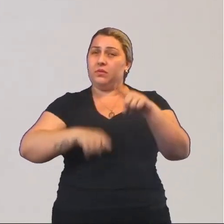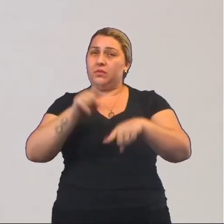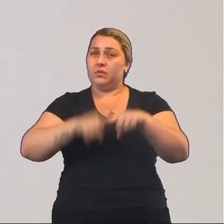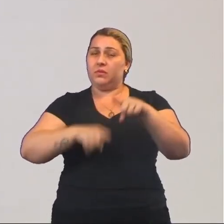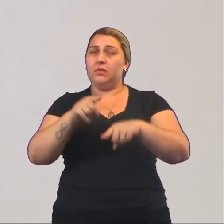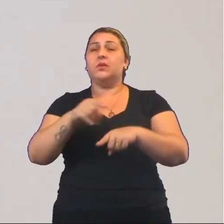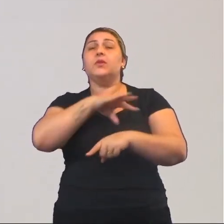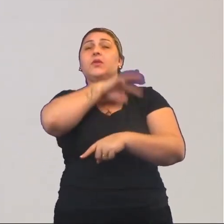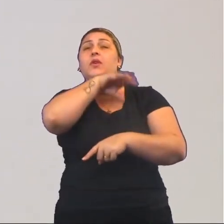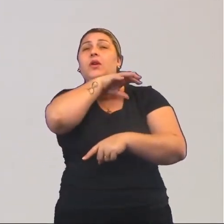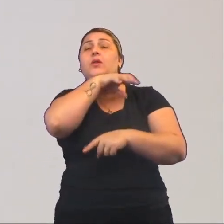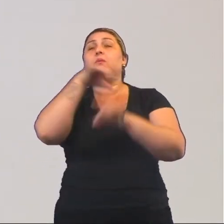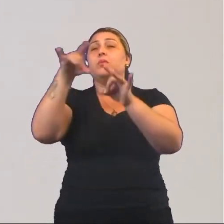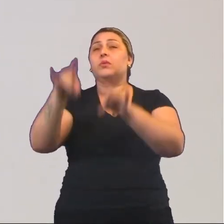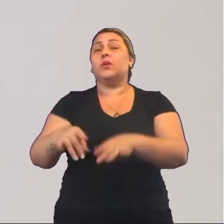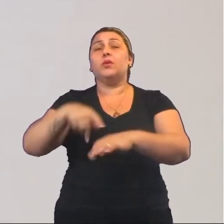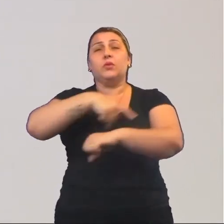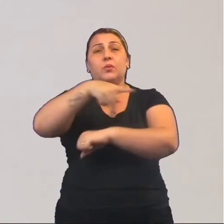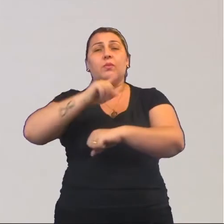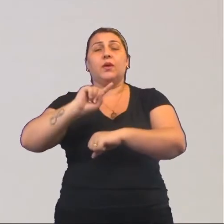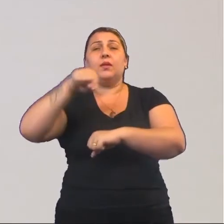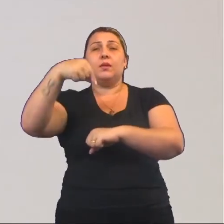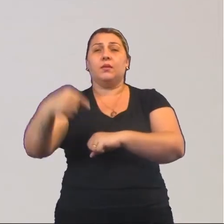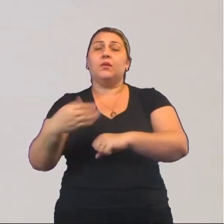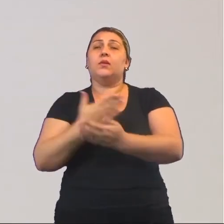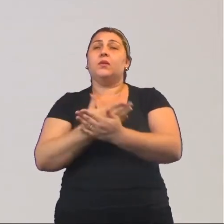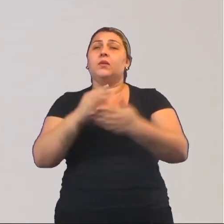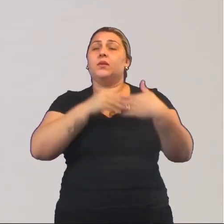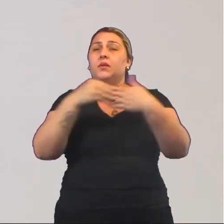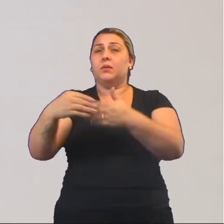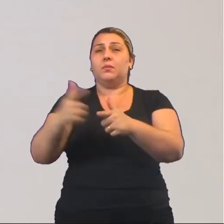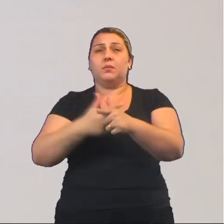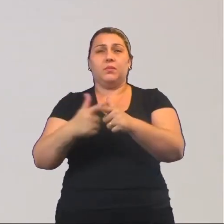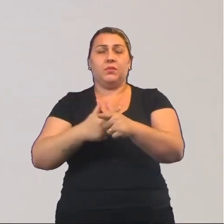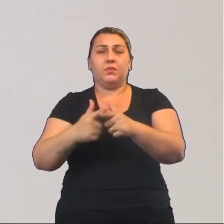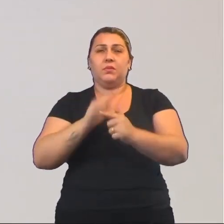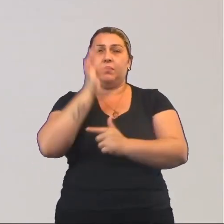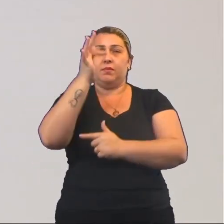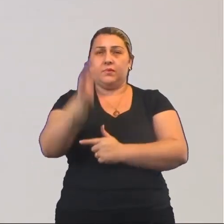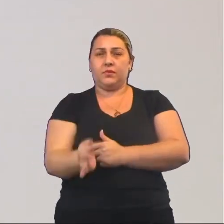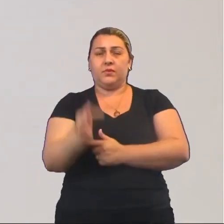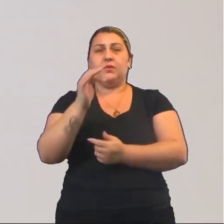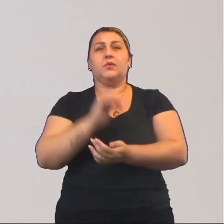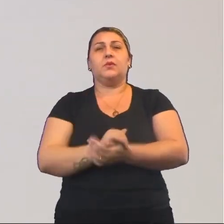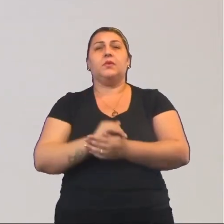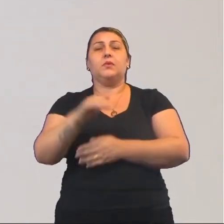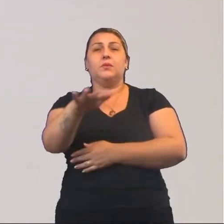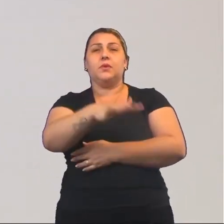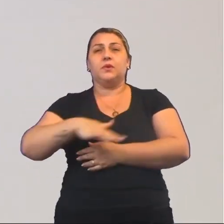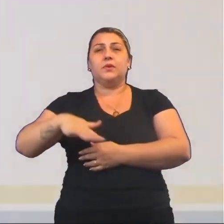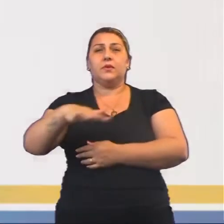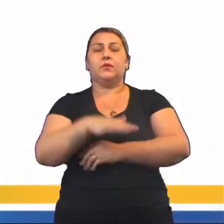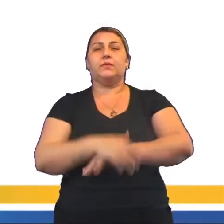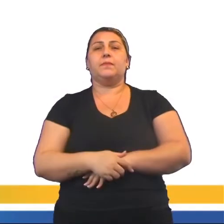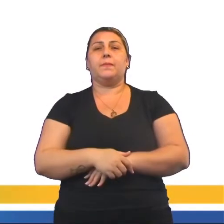são abandonadas no país e depois começam a trazer problemas para a sociedade.